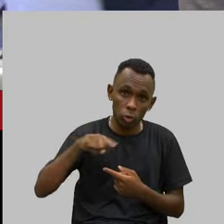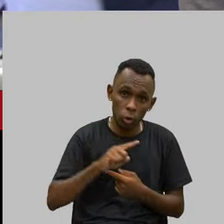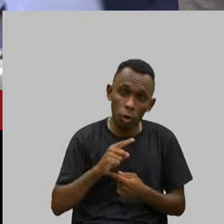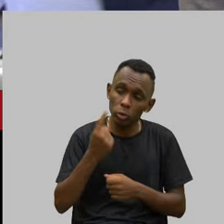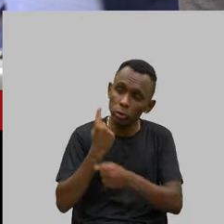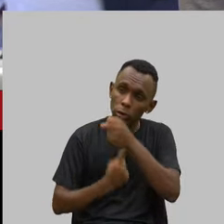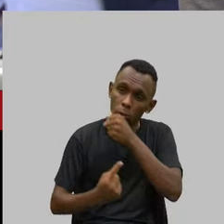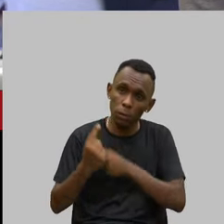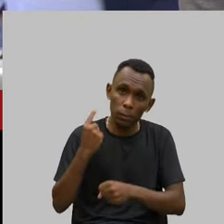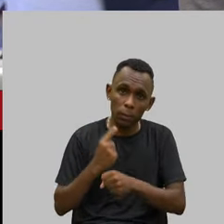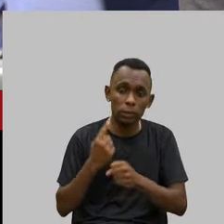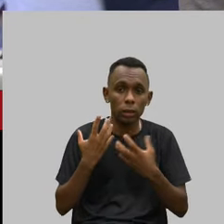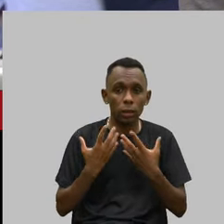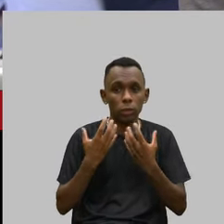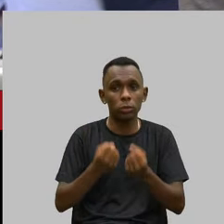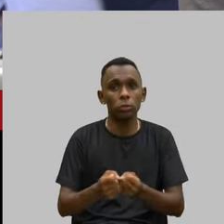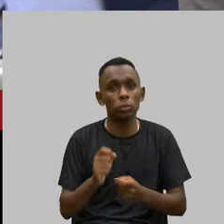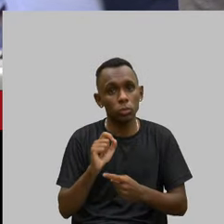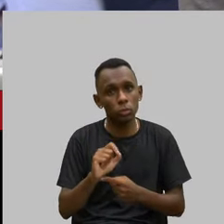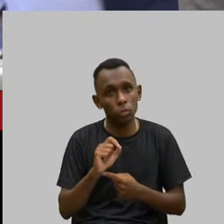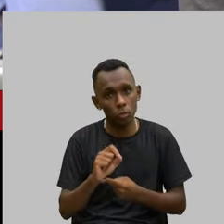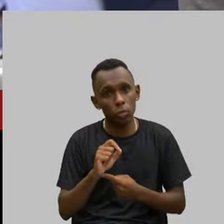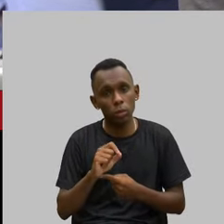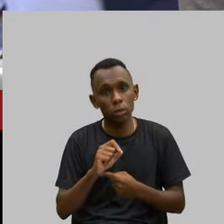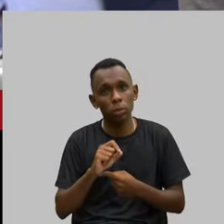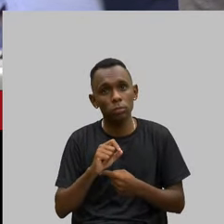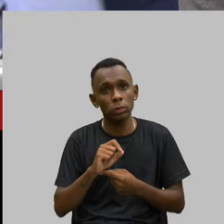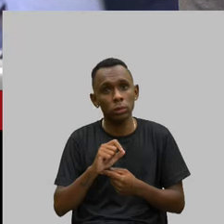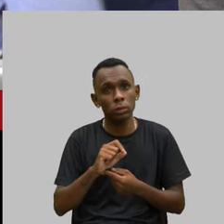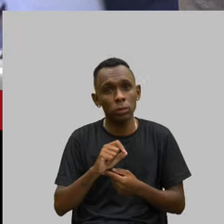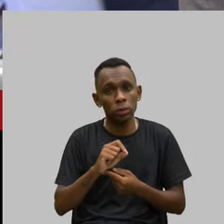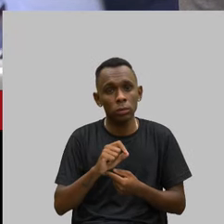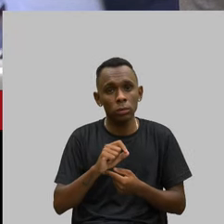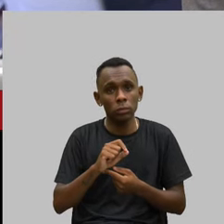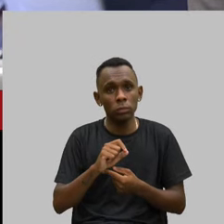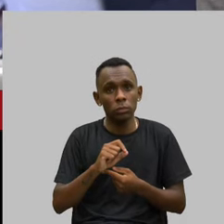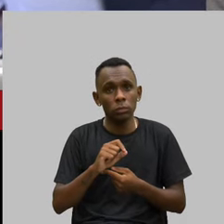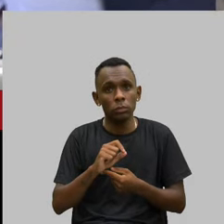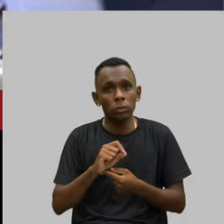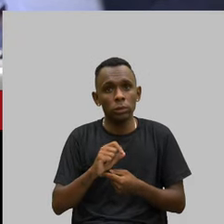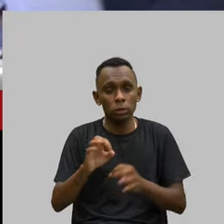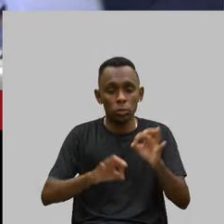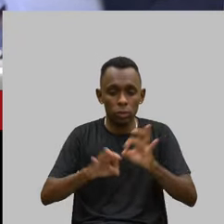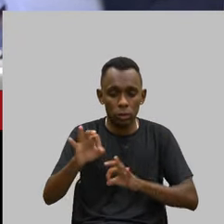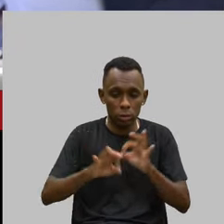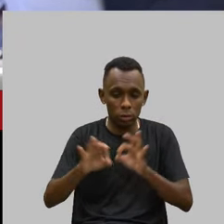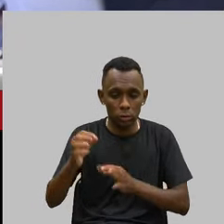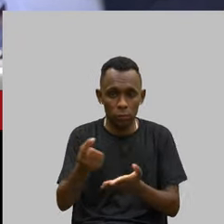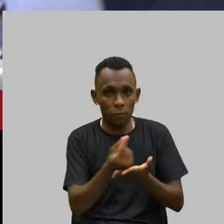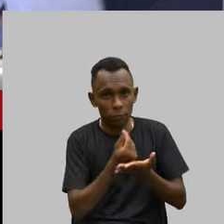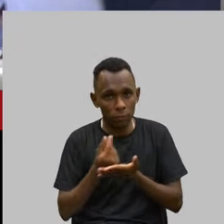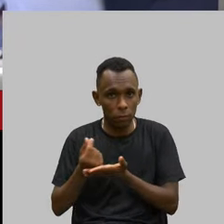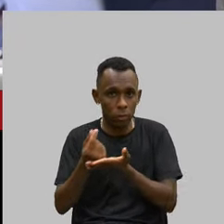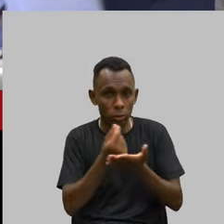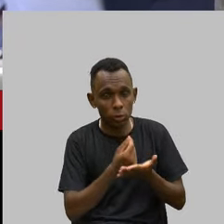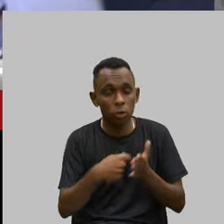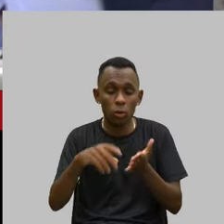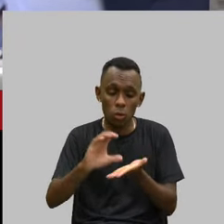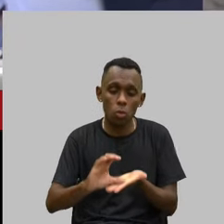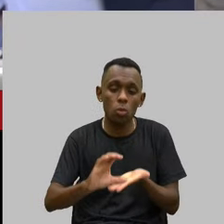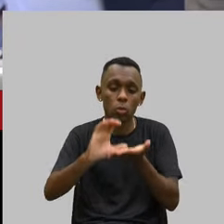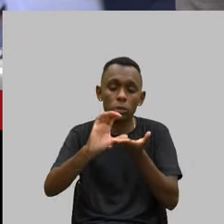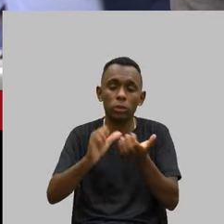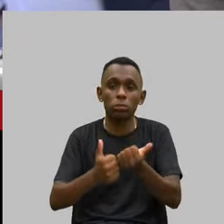passado adesão ao regime de recuperação e estamos Eh aí sobre a supervisão do do Conselho